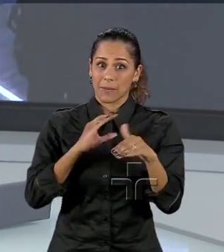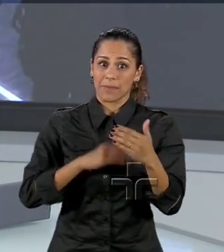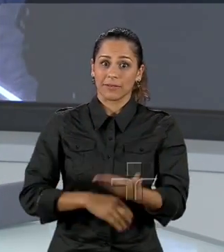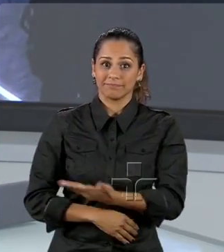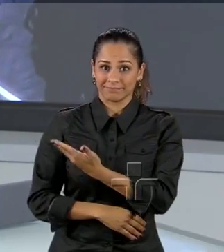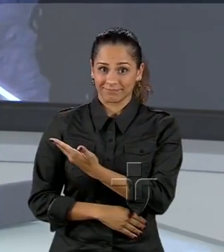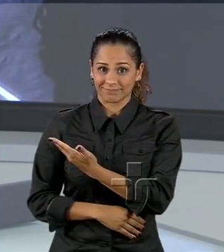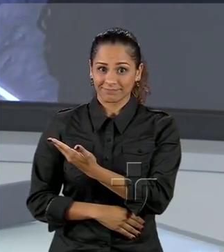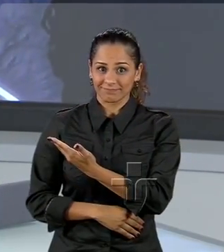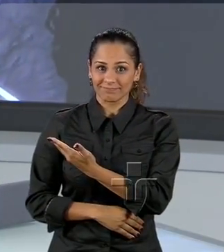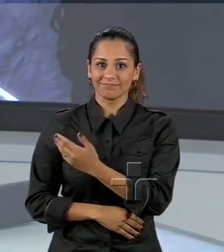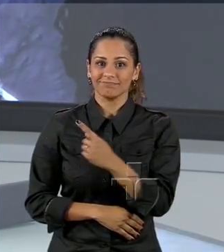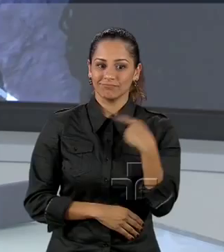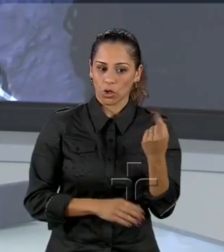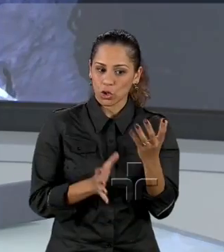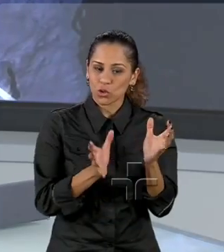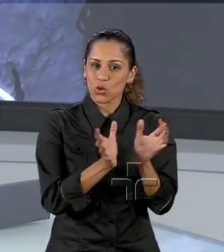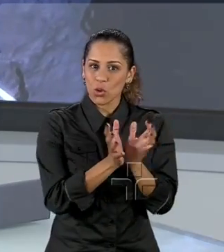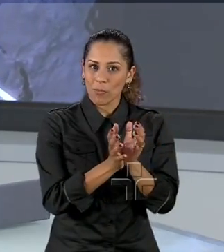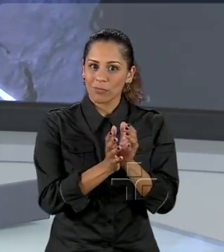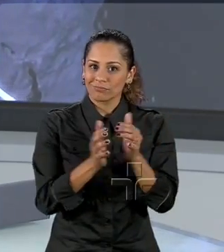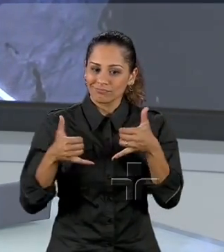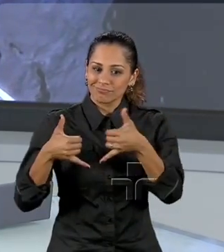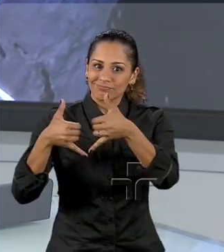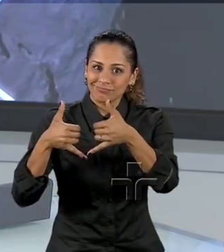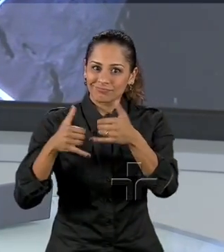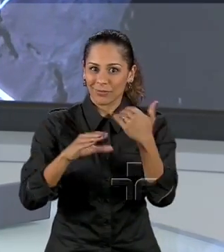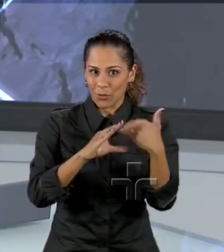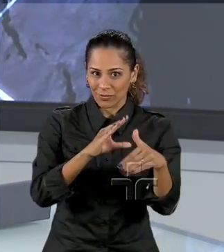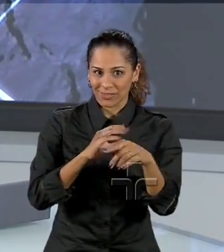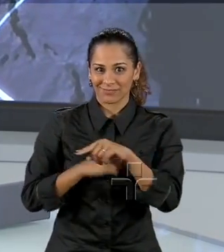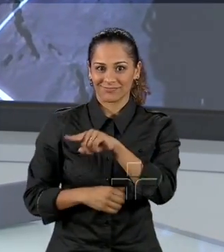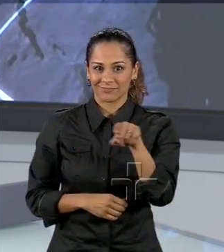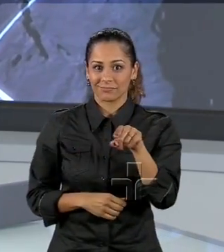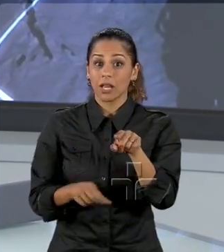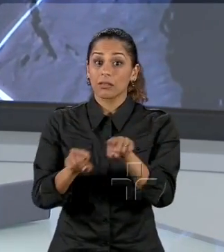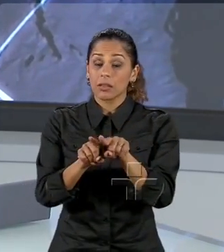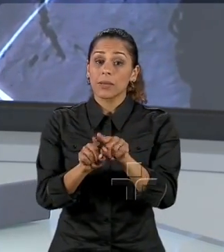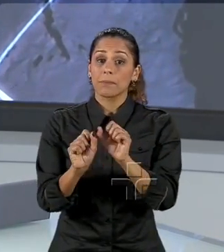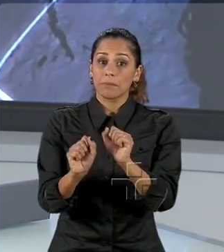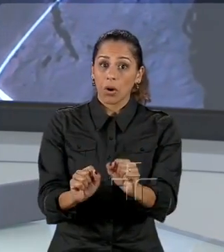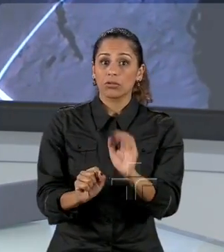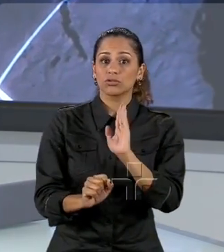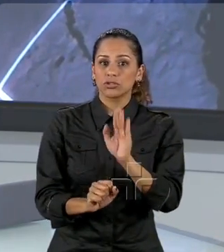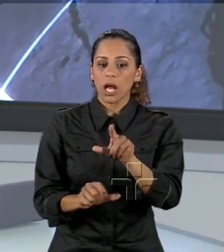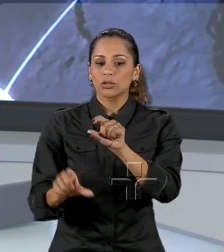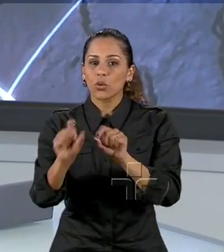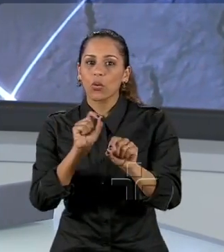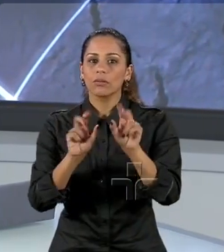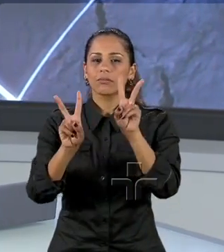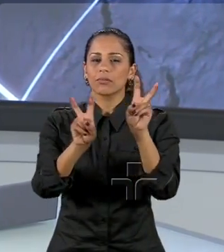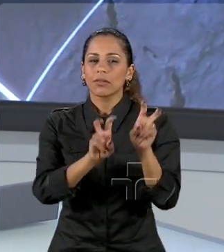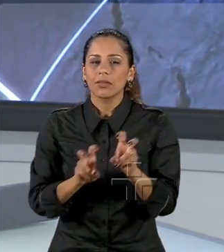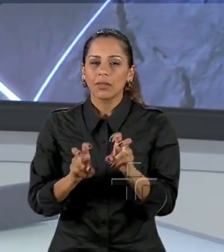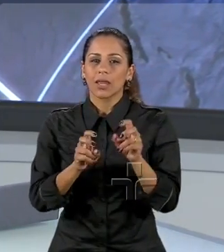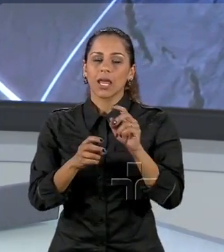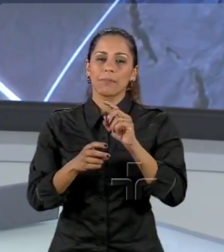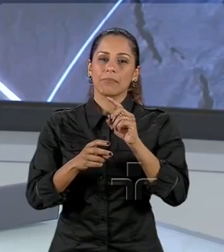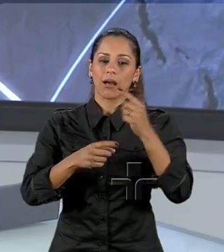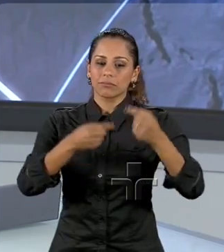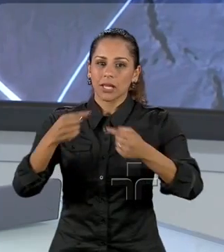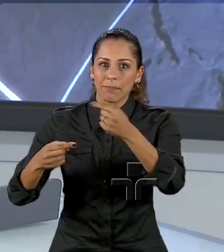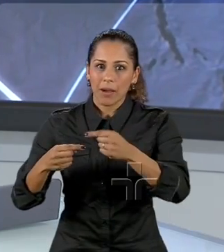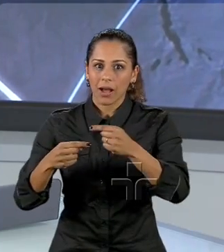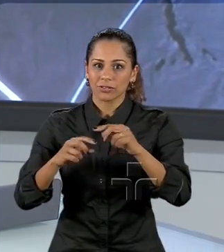plateiajc@tvcultura.com.br e a nossa produção entrará em contato com você. E você já pode votar no assunto que será debatido com a plateia. Entre na nossa página